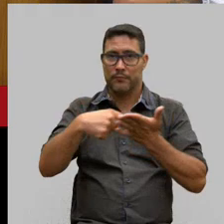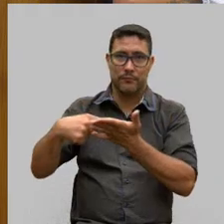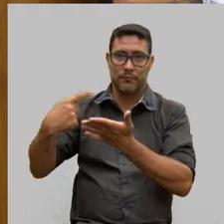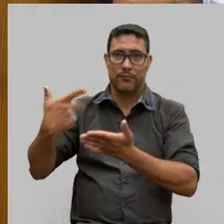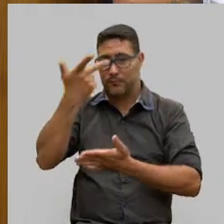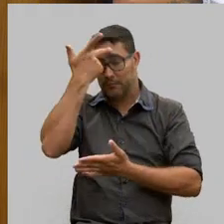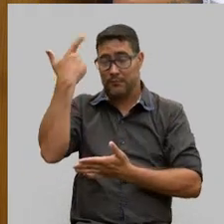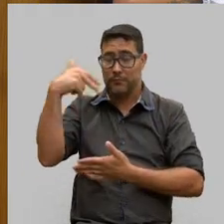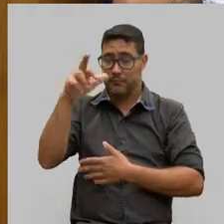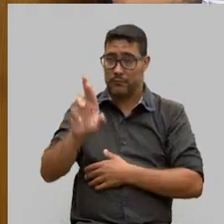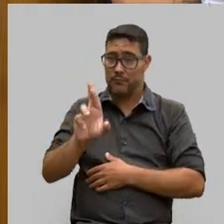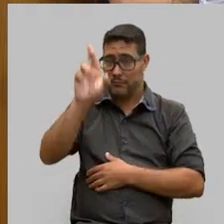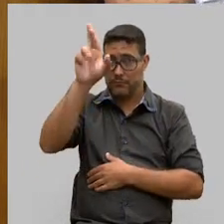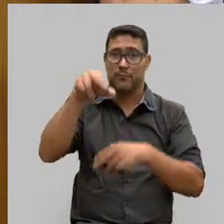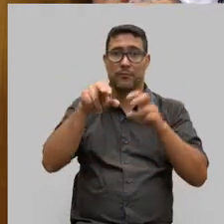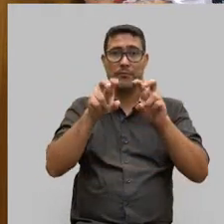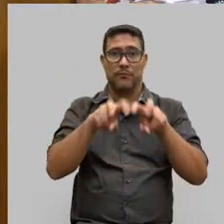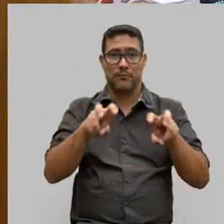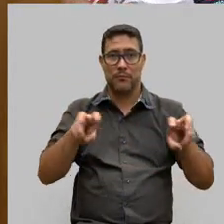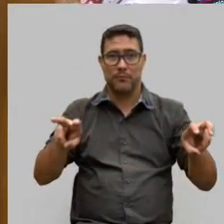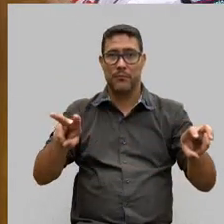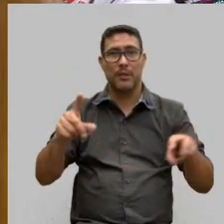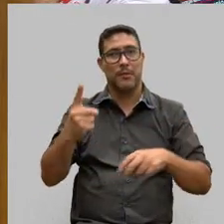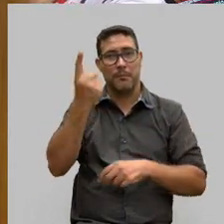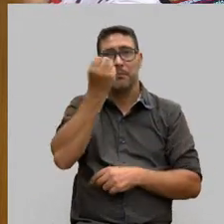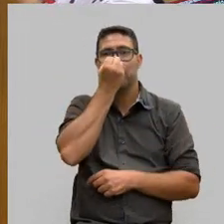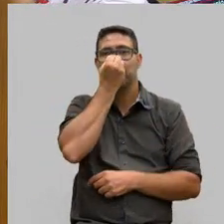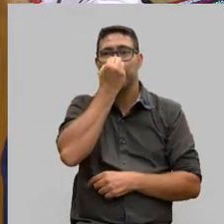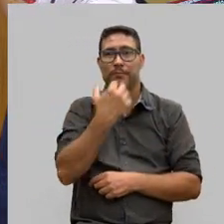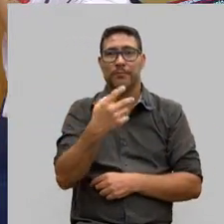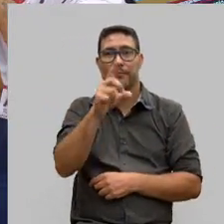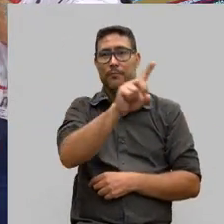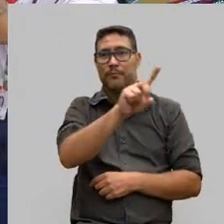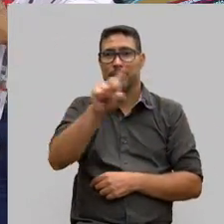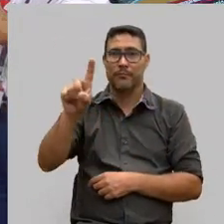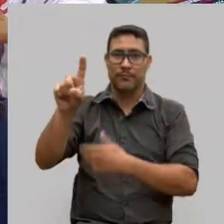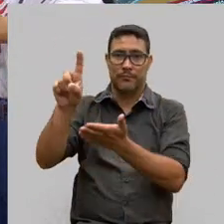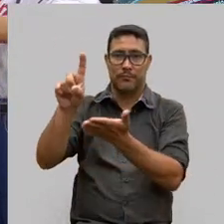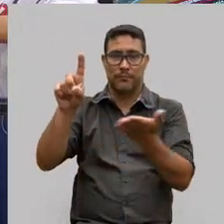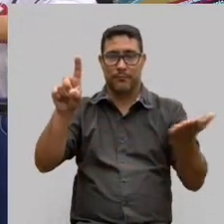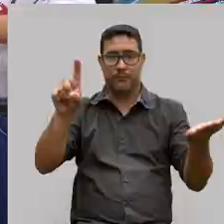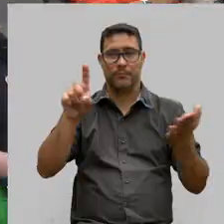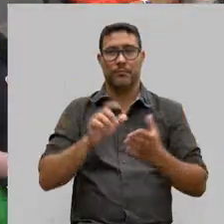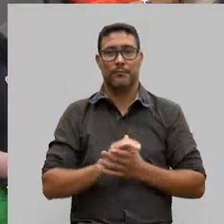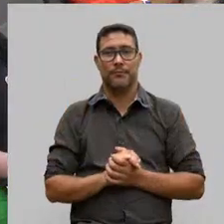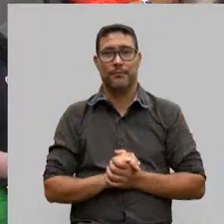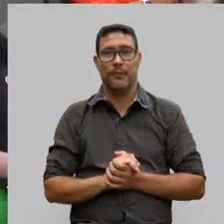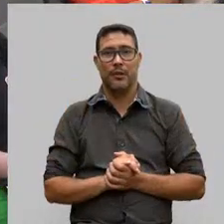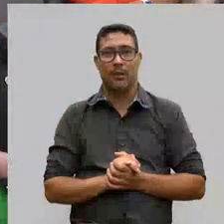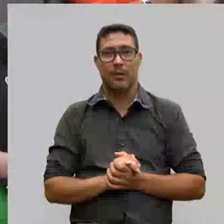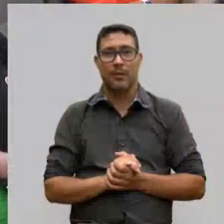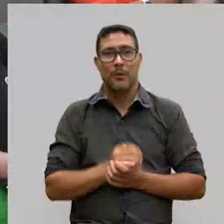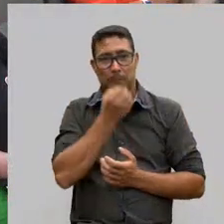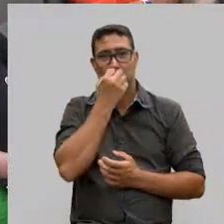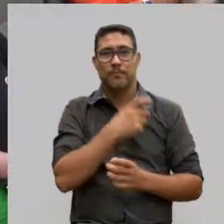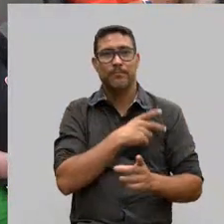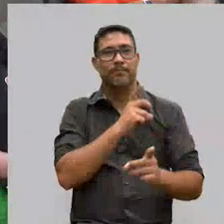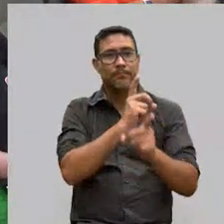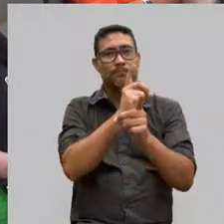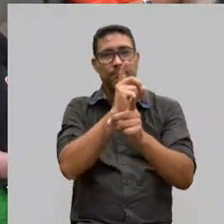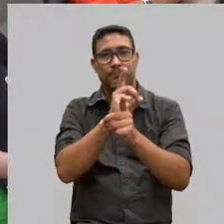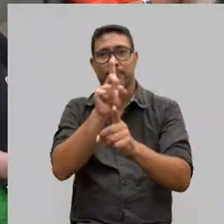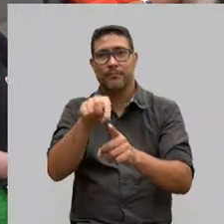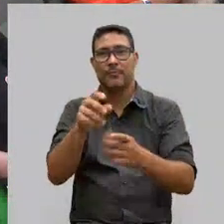mesa pessoal bom dia né novamente bom dia bom dia prazer estar reencontrando viu muita gente aqui a